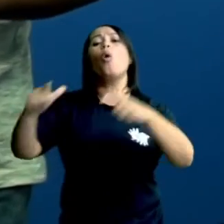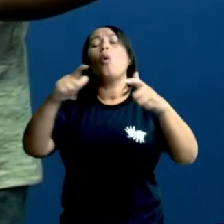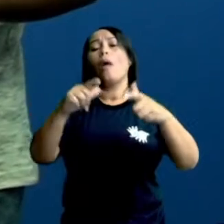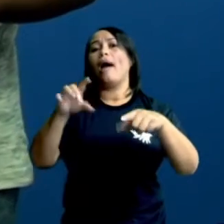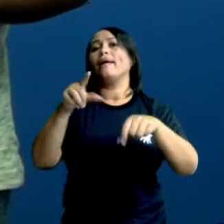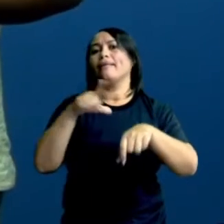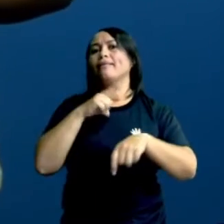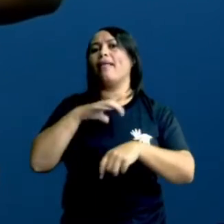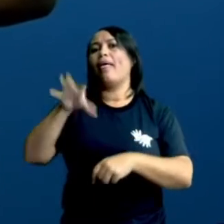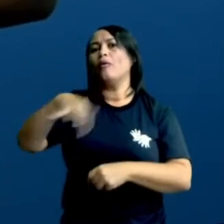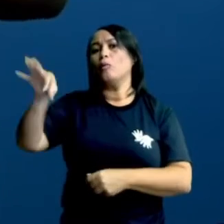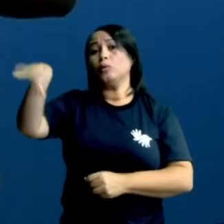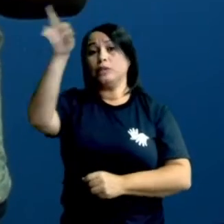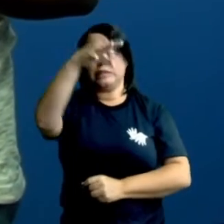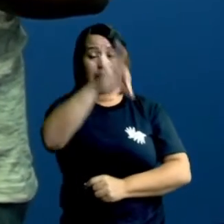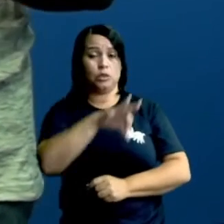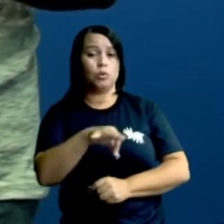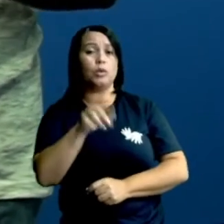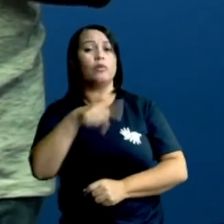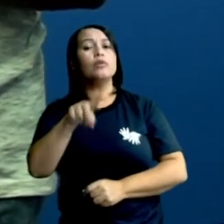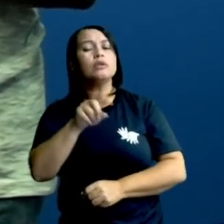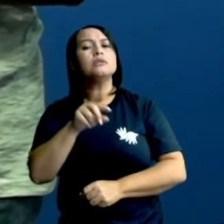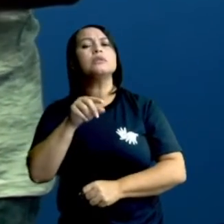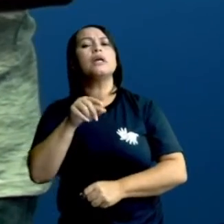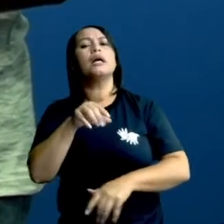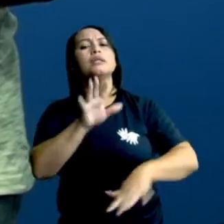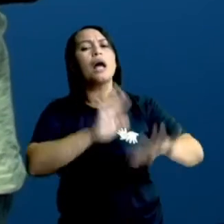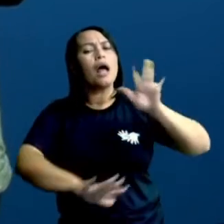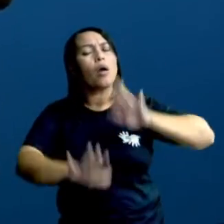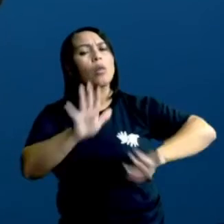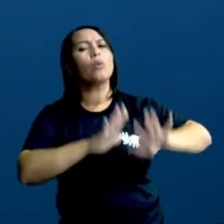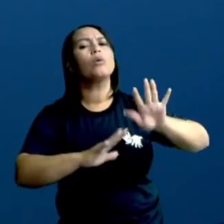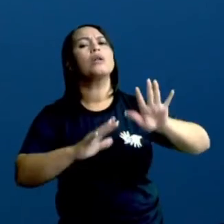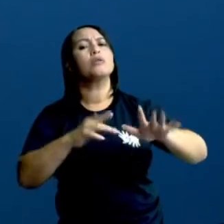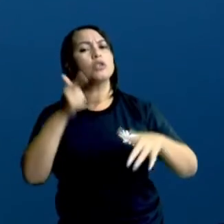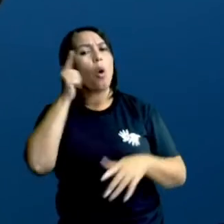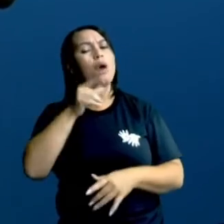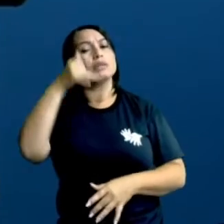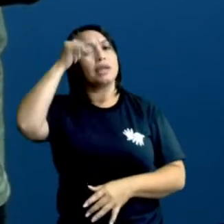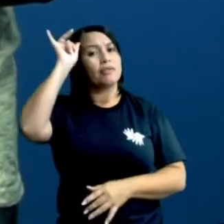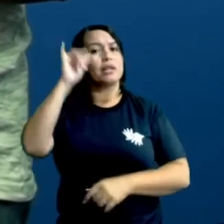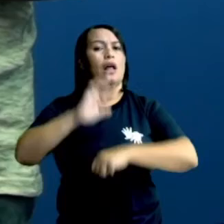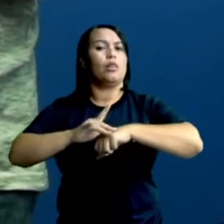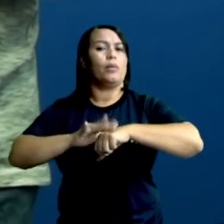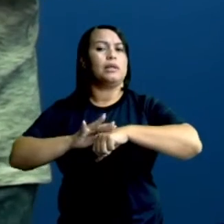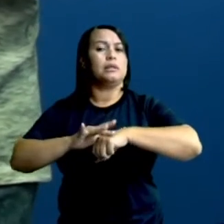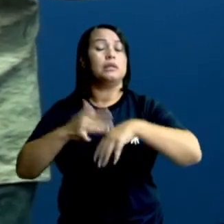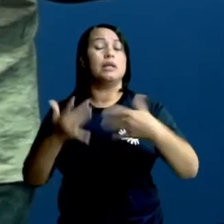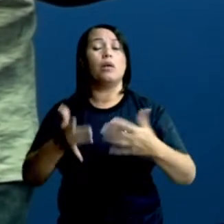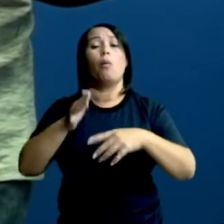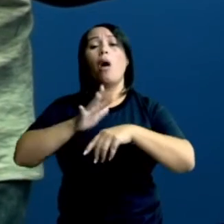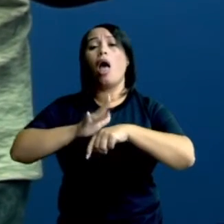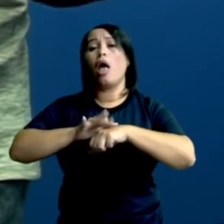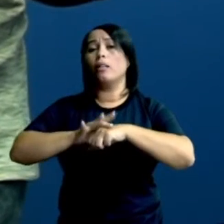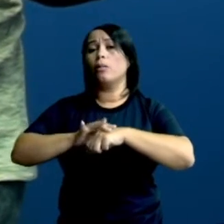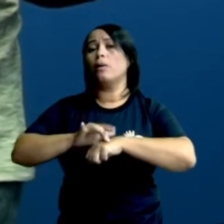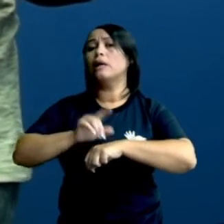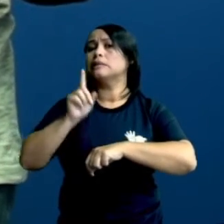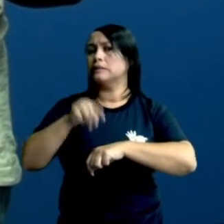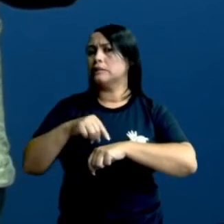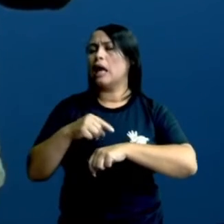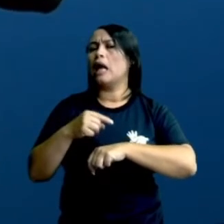presença de mosquitos. Então, combatendo o mosquito, você consegue evitar essa doença. E essa doença